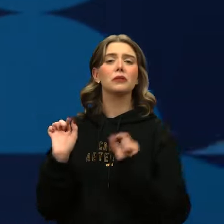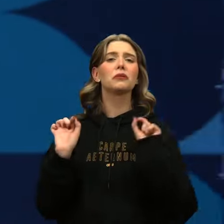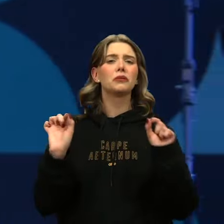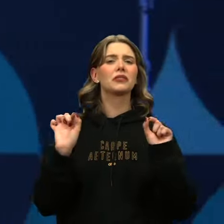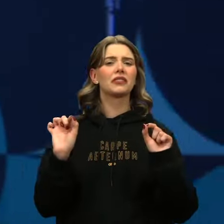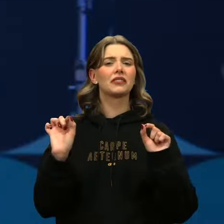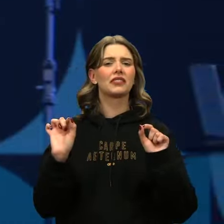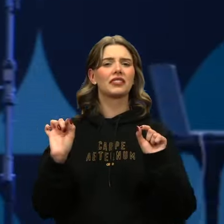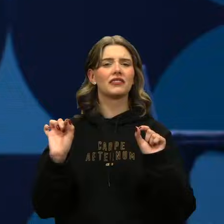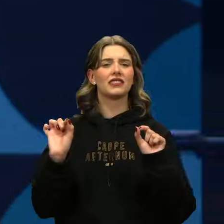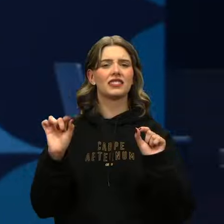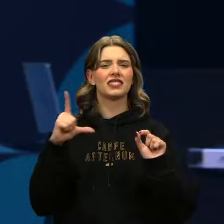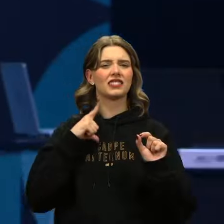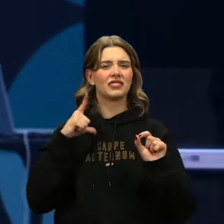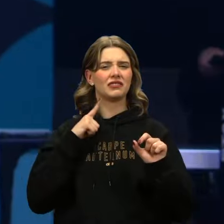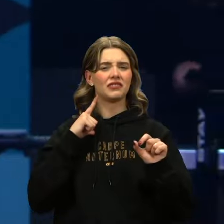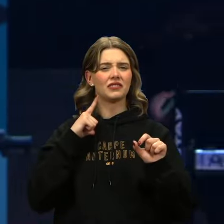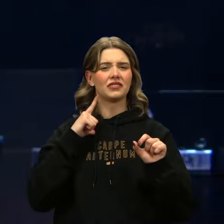tem passado na sua vida.